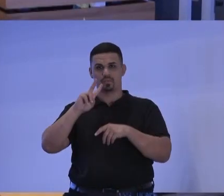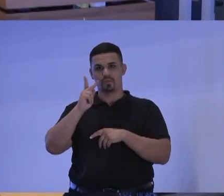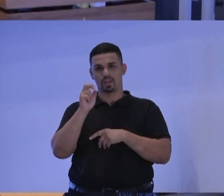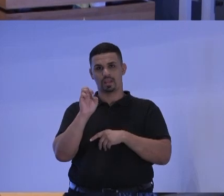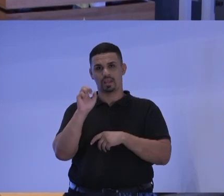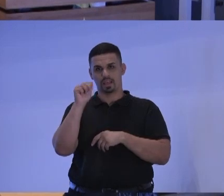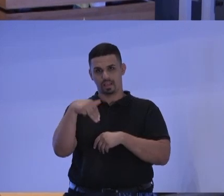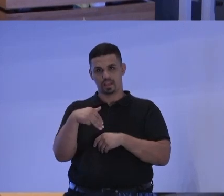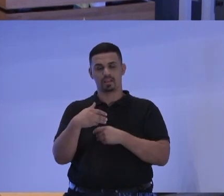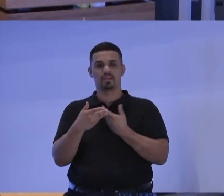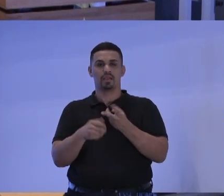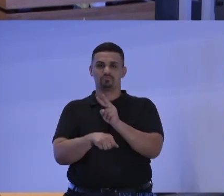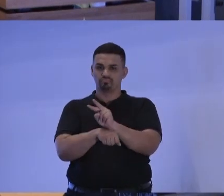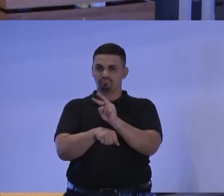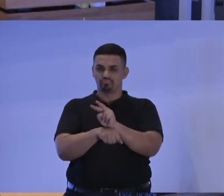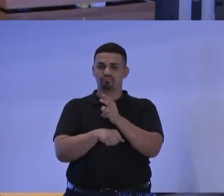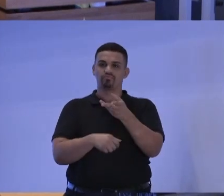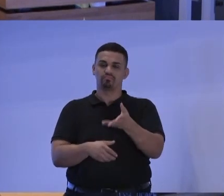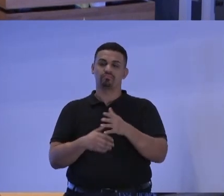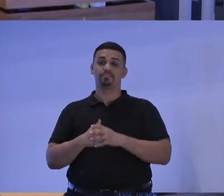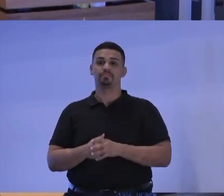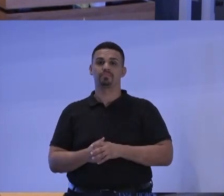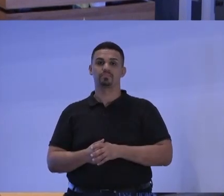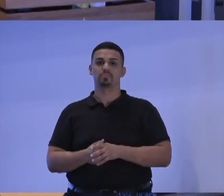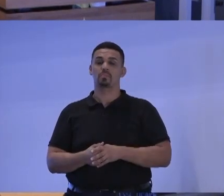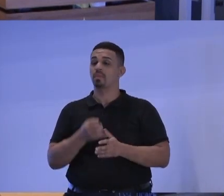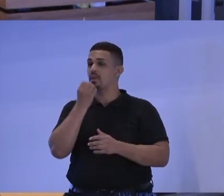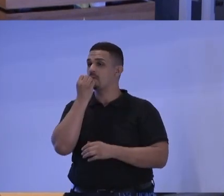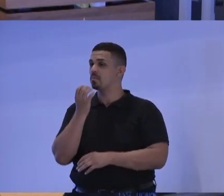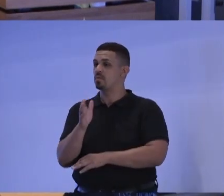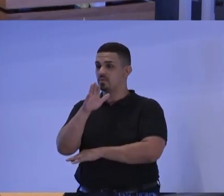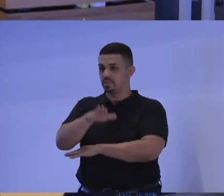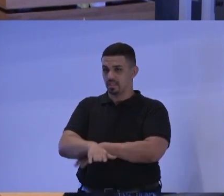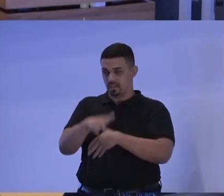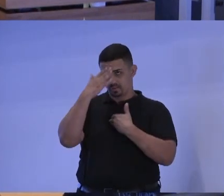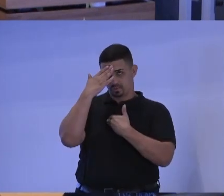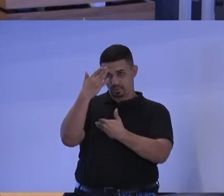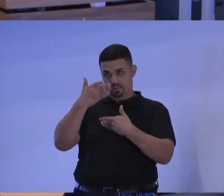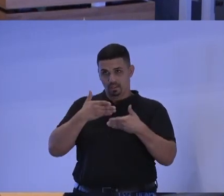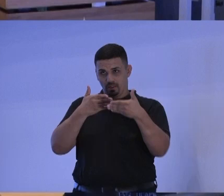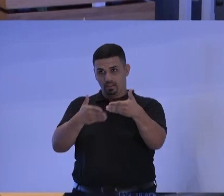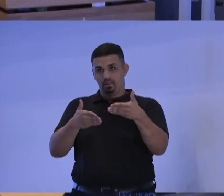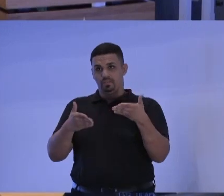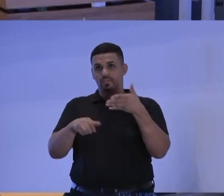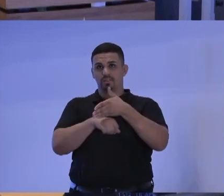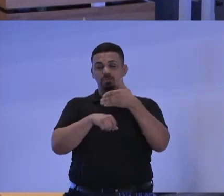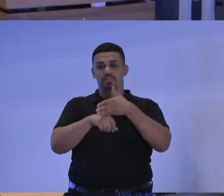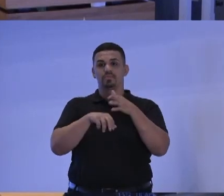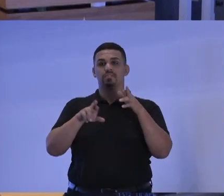Boa tarde, obrigada pelo convite para participar dessa audiência pública.